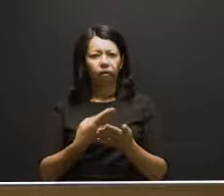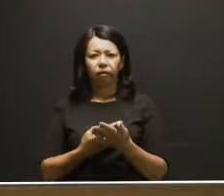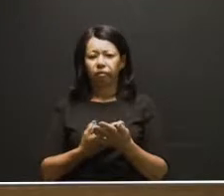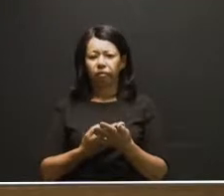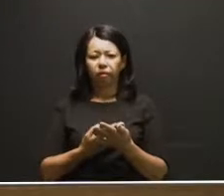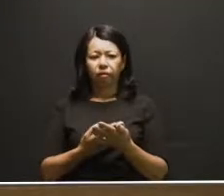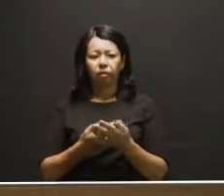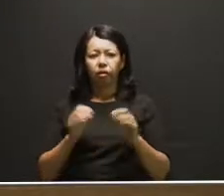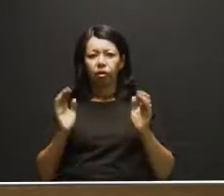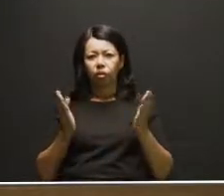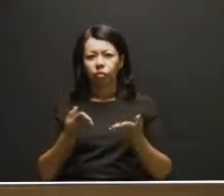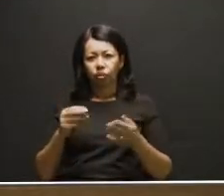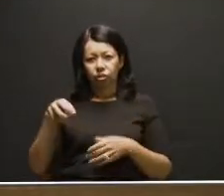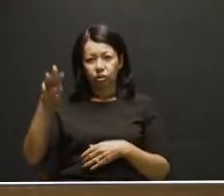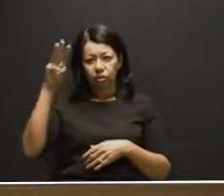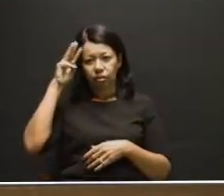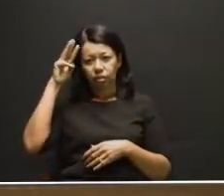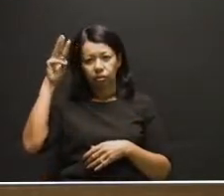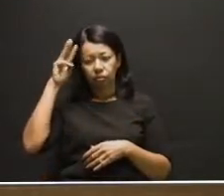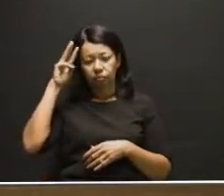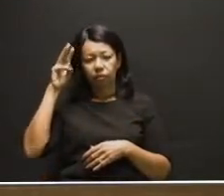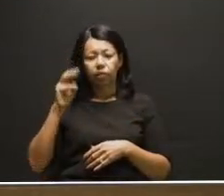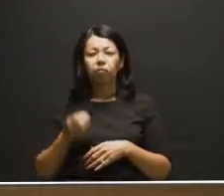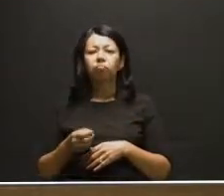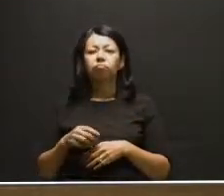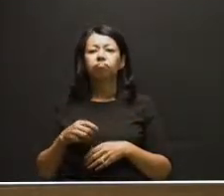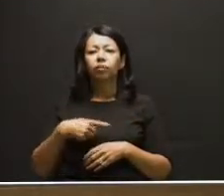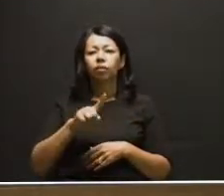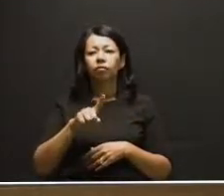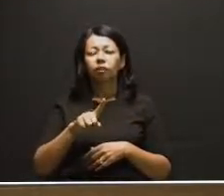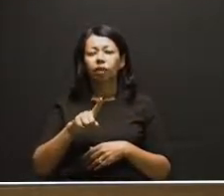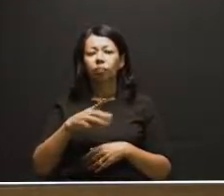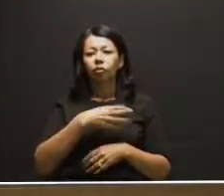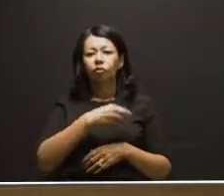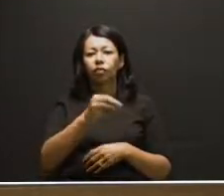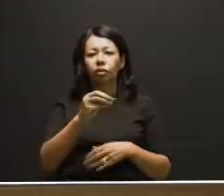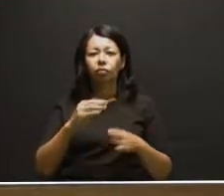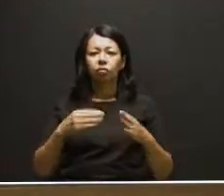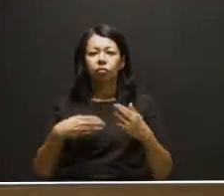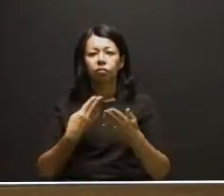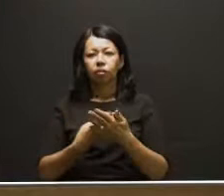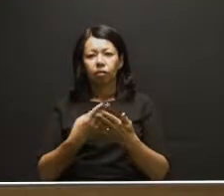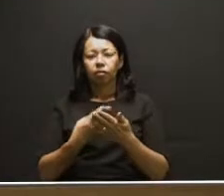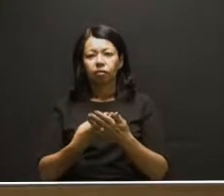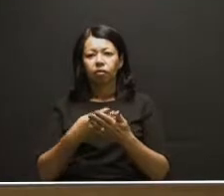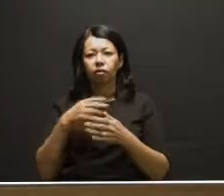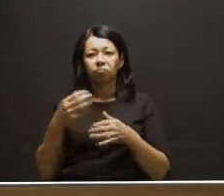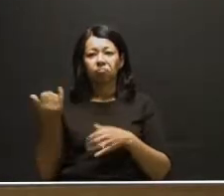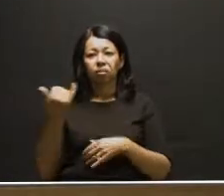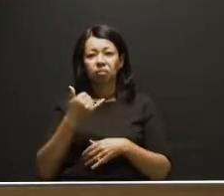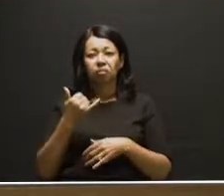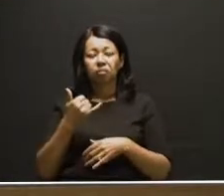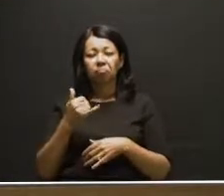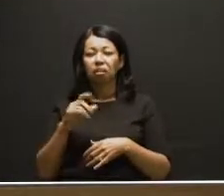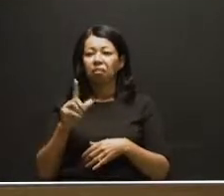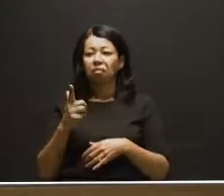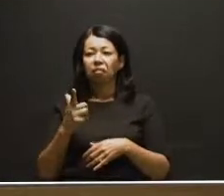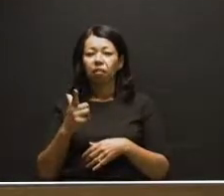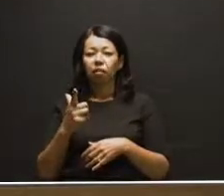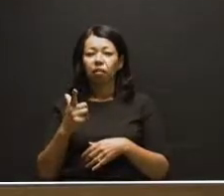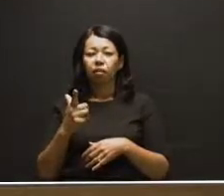hoje terça feira vou deixar meu filho na escola e recebi a notícia que a classe dele